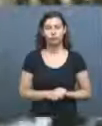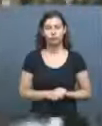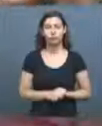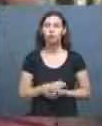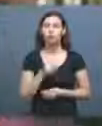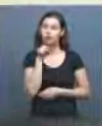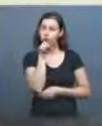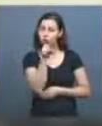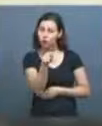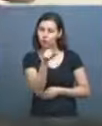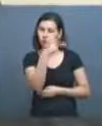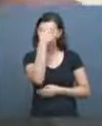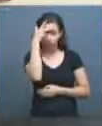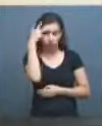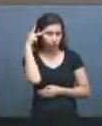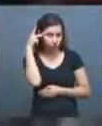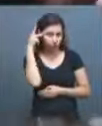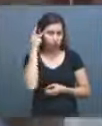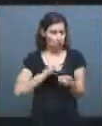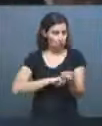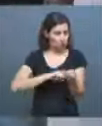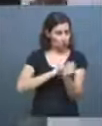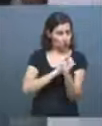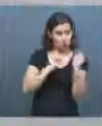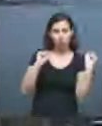Você é uma pessoa estressada?